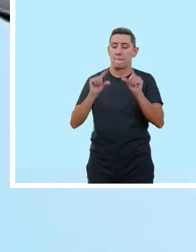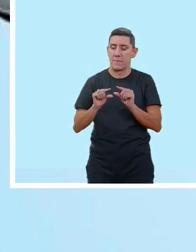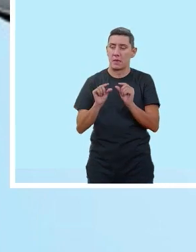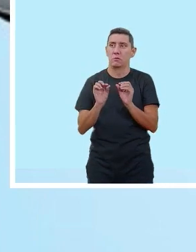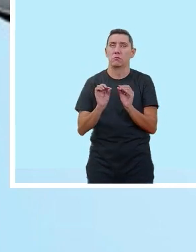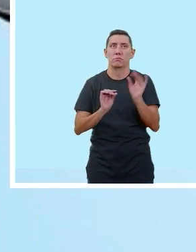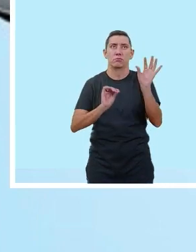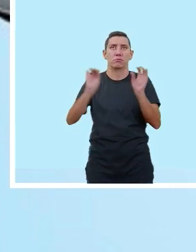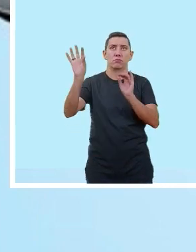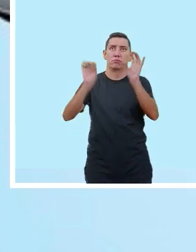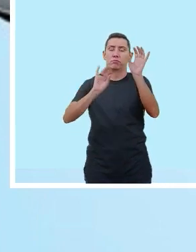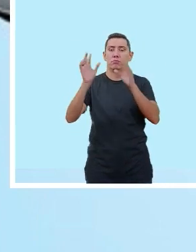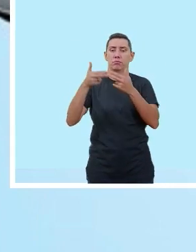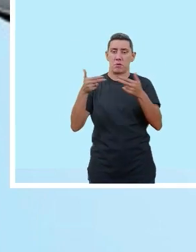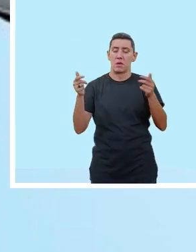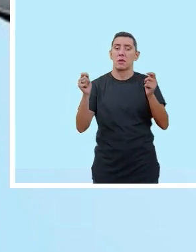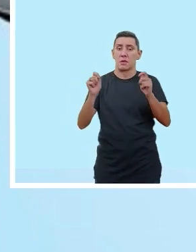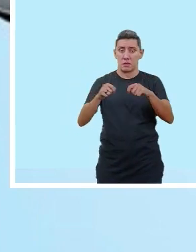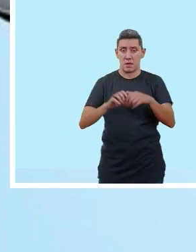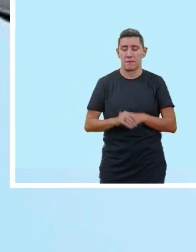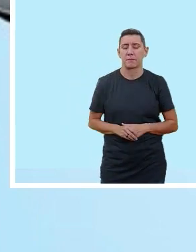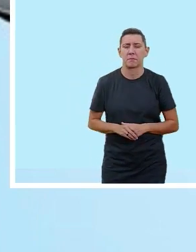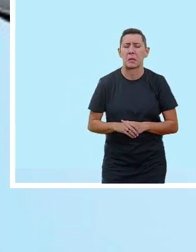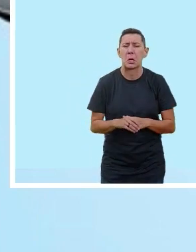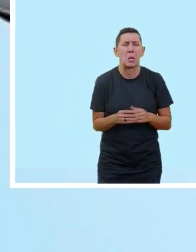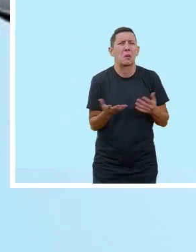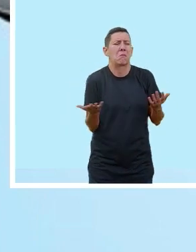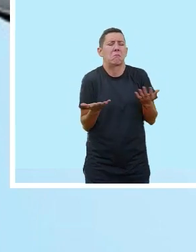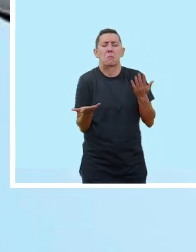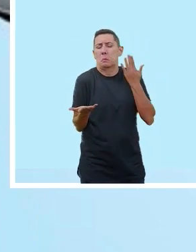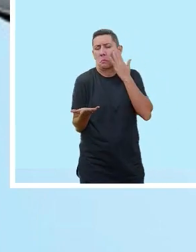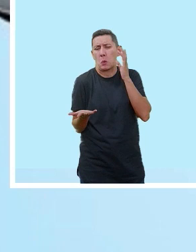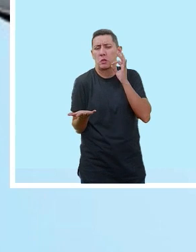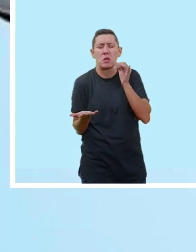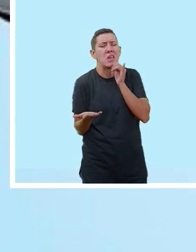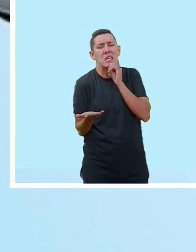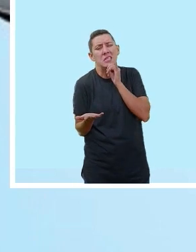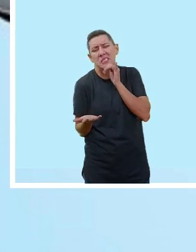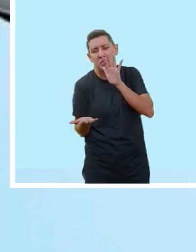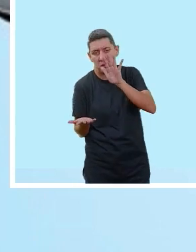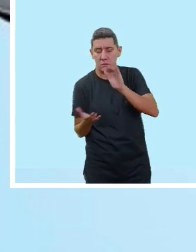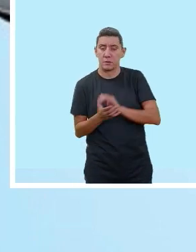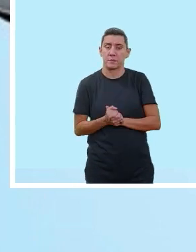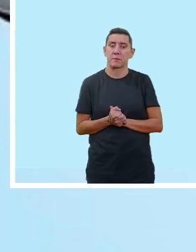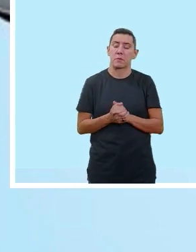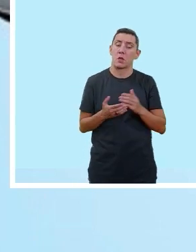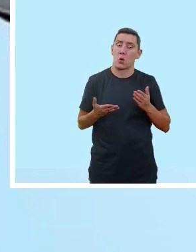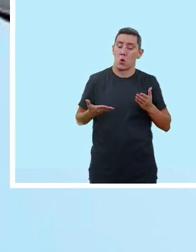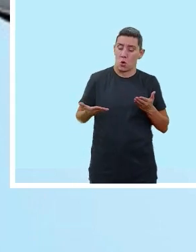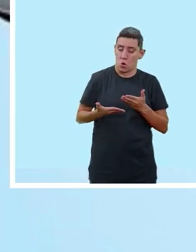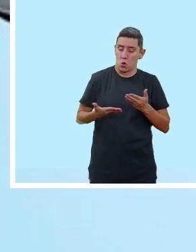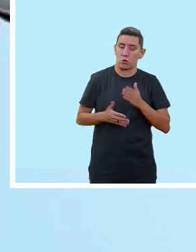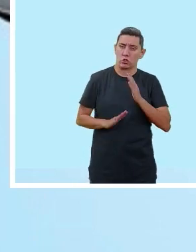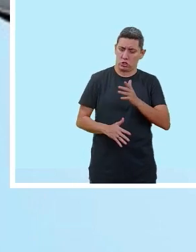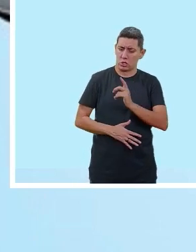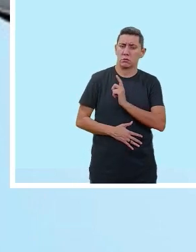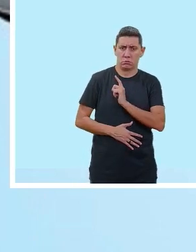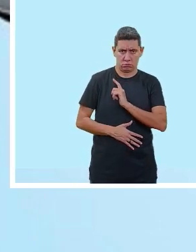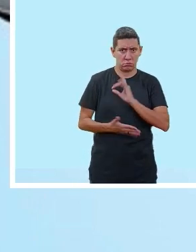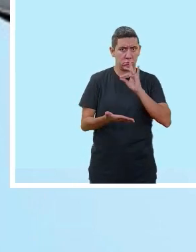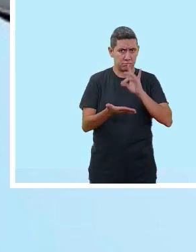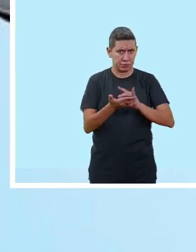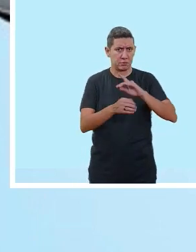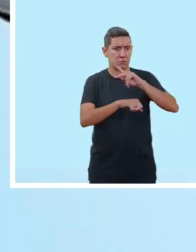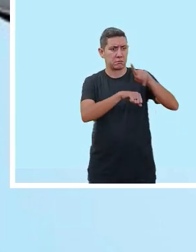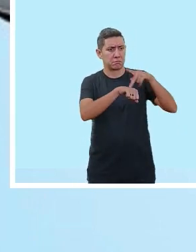de gases de efeito estufa. Vou dar um exemplo prático, né? Hoje, a gente já tem desenvolvimento em uma série de países